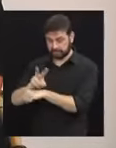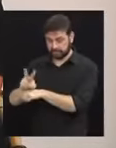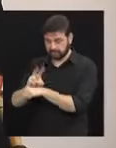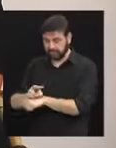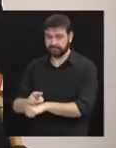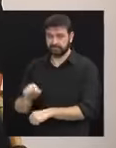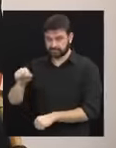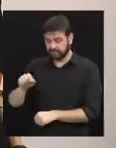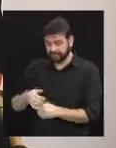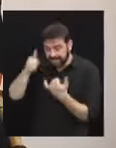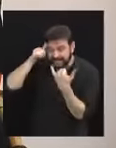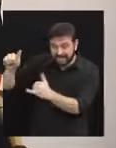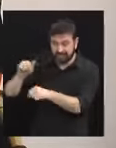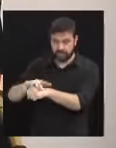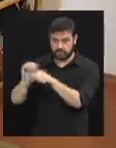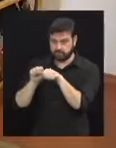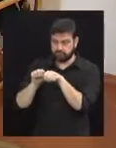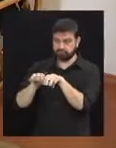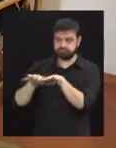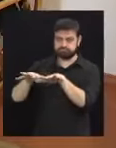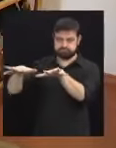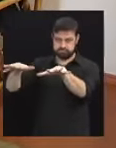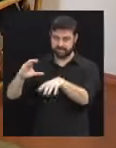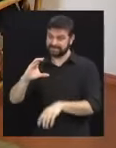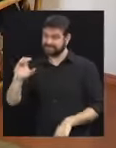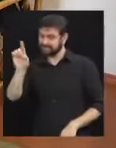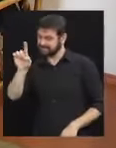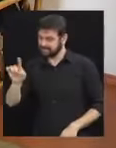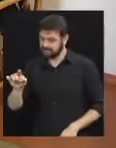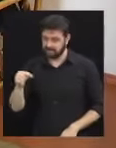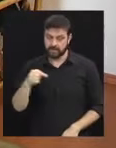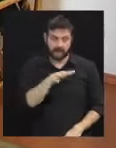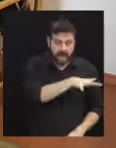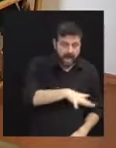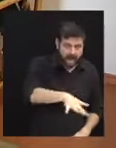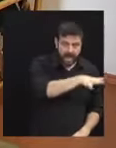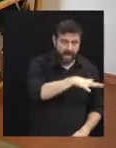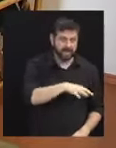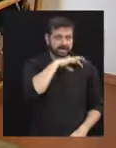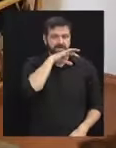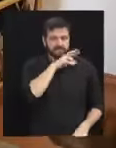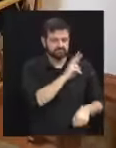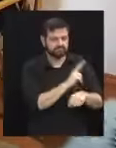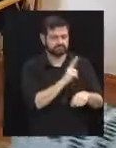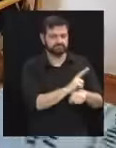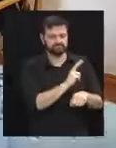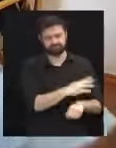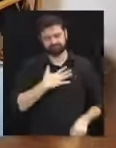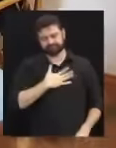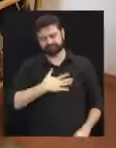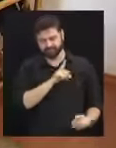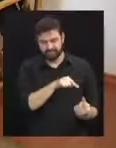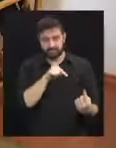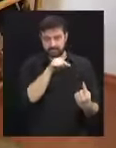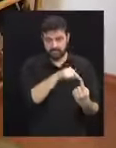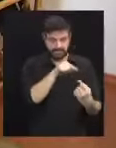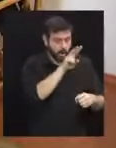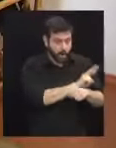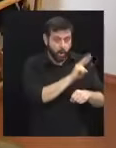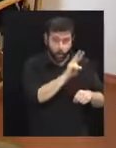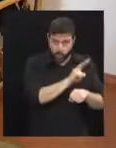lá dentro para evitar a proliferação dessa doença. O centro de bem-estar animal, ele já visa o